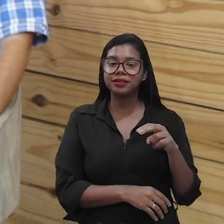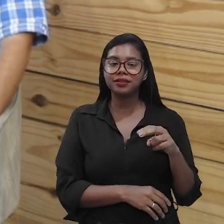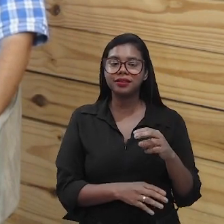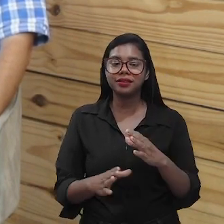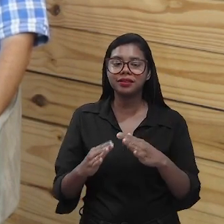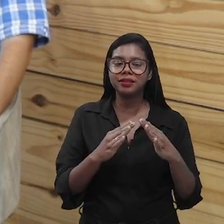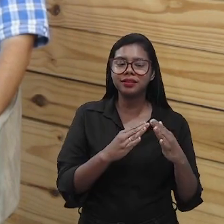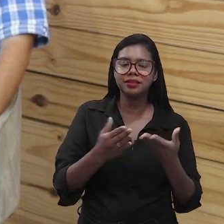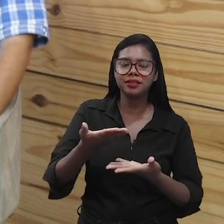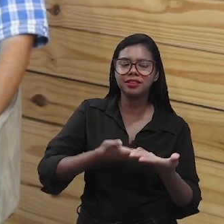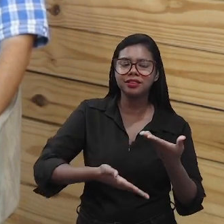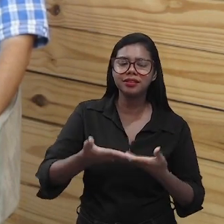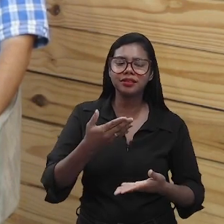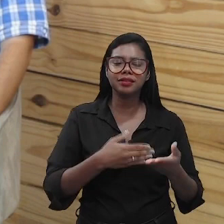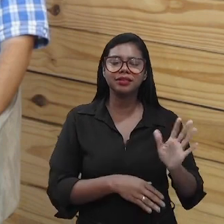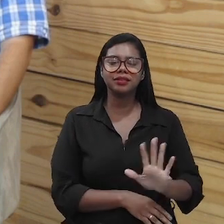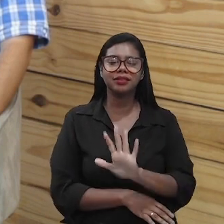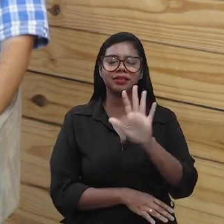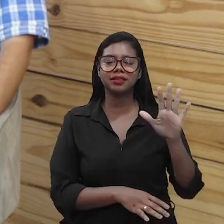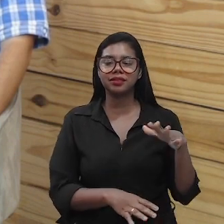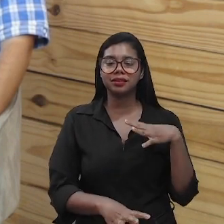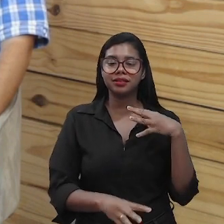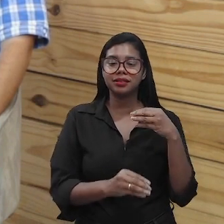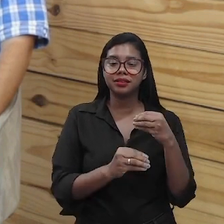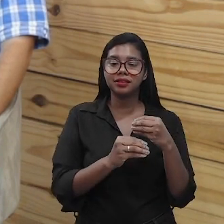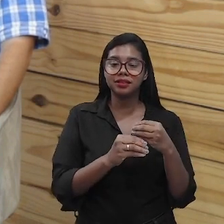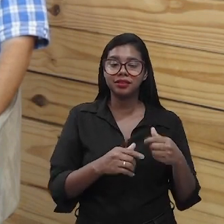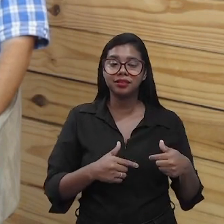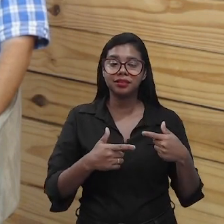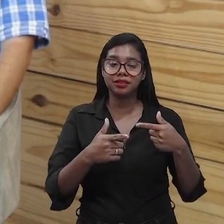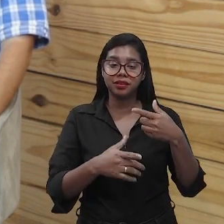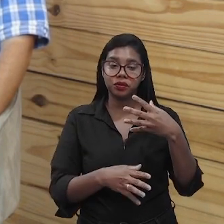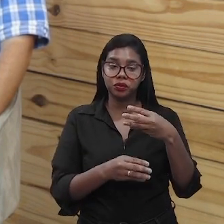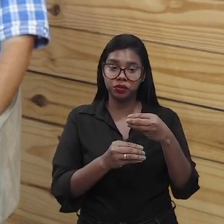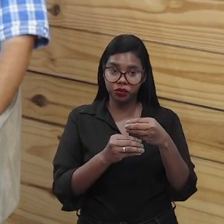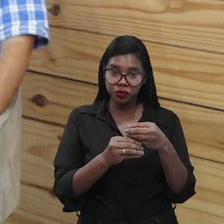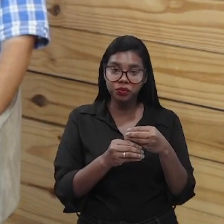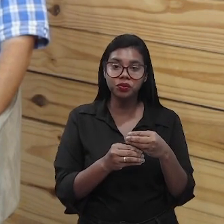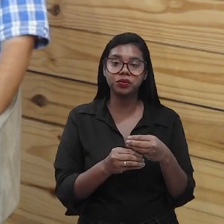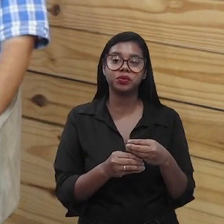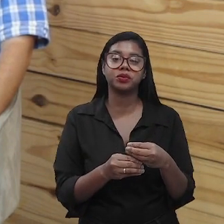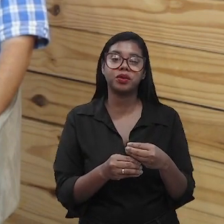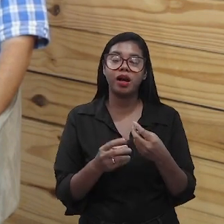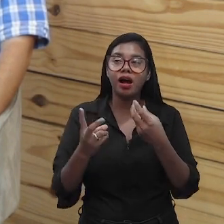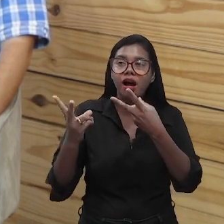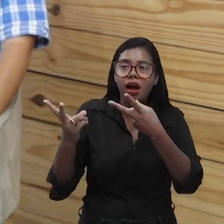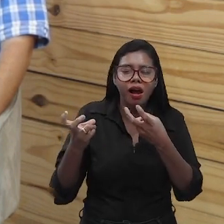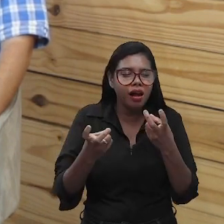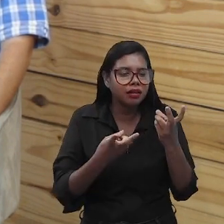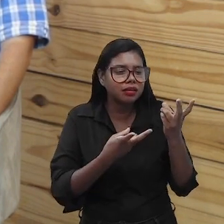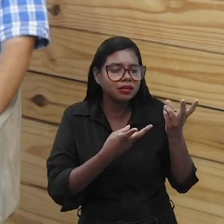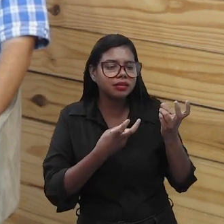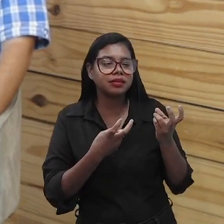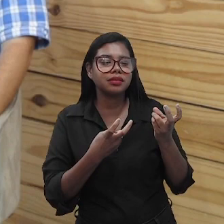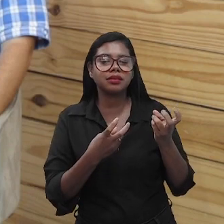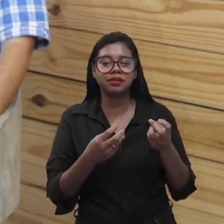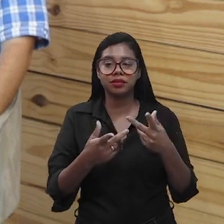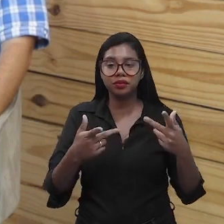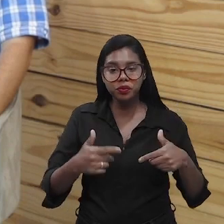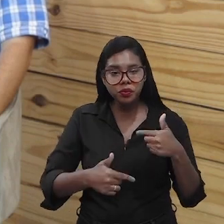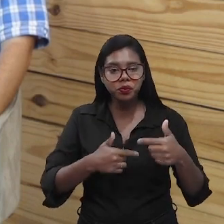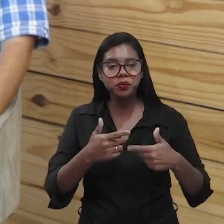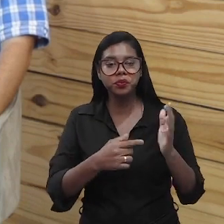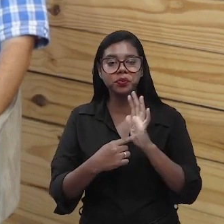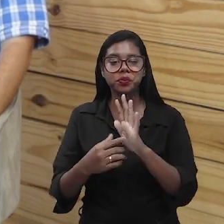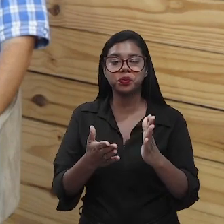em torno dessa busca pela construção de uma comunidade, alguém que vai percebendo a tua figura, no teu trabalho, isso aí valendo para